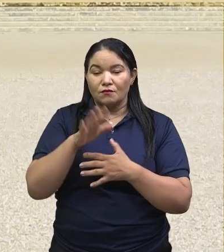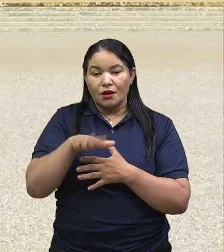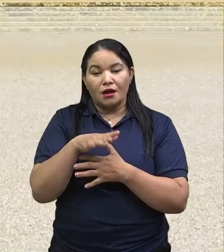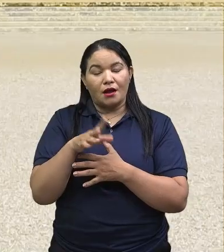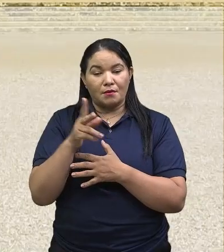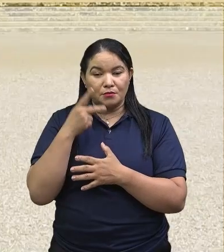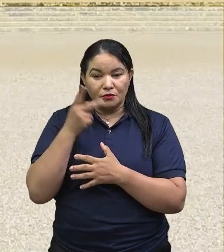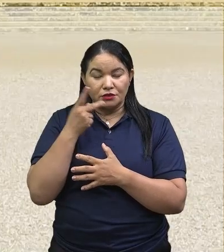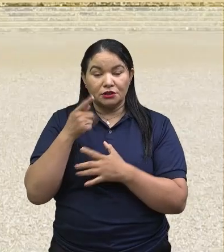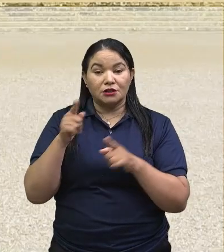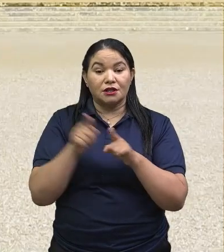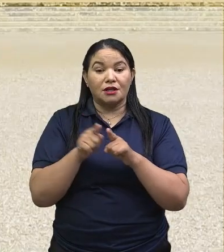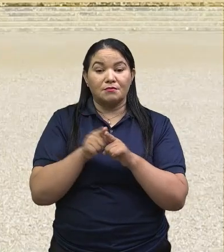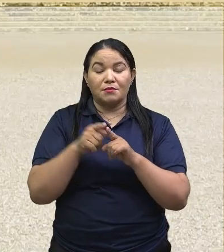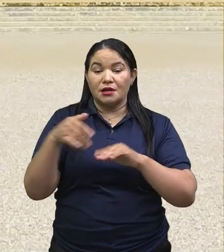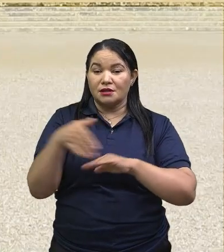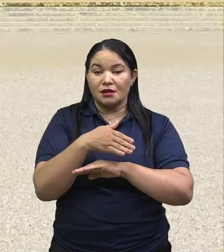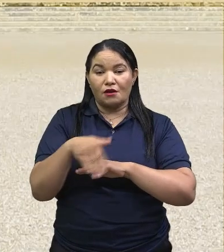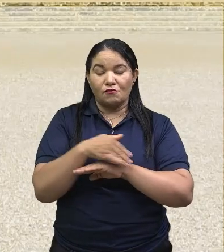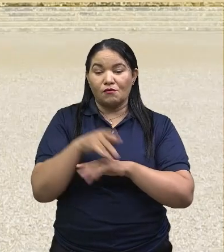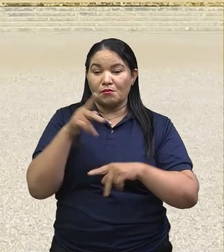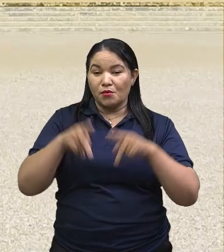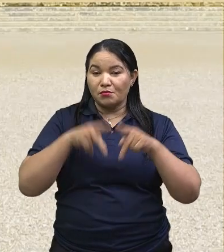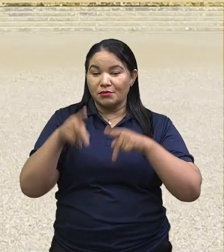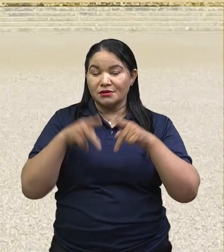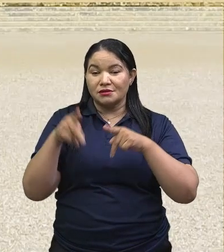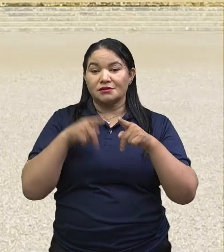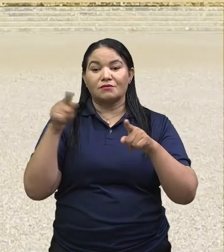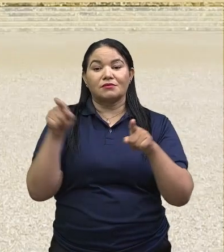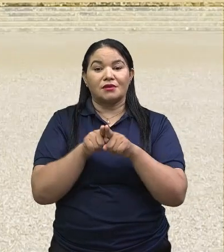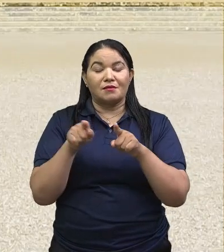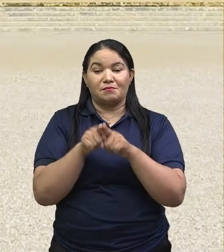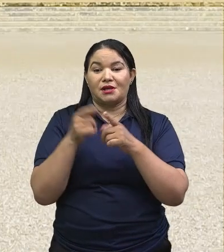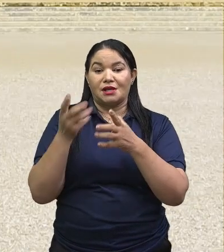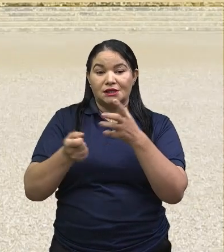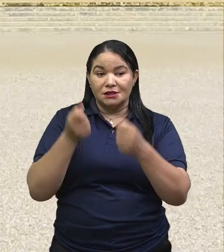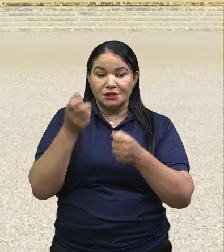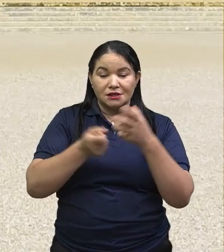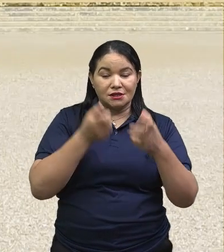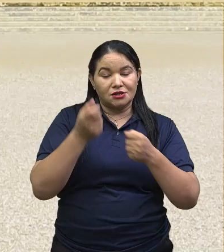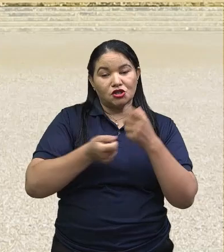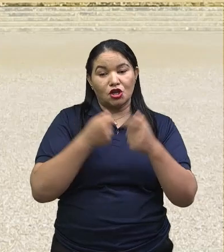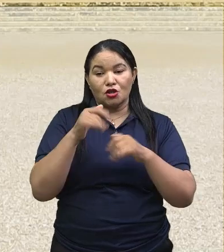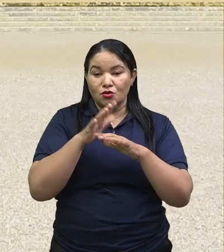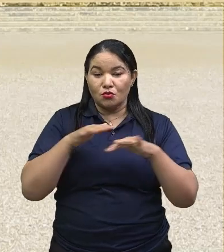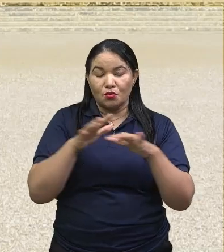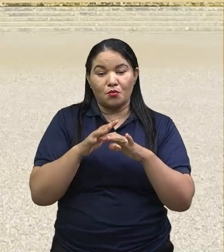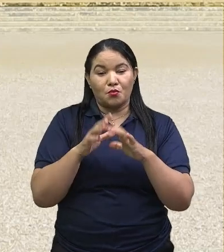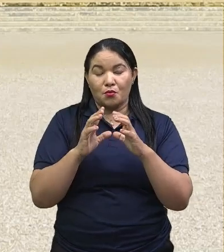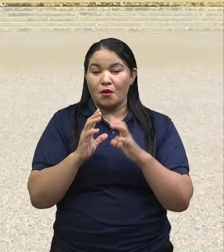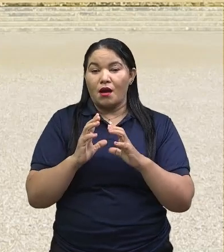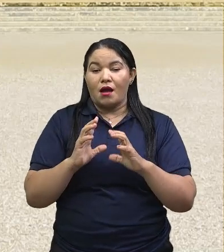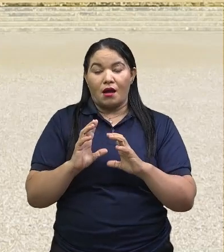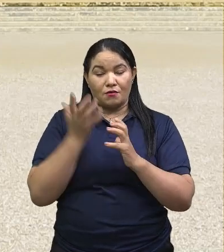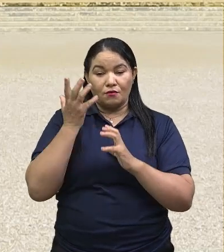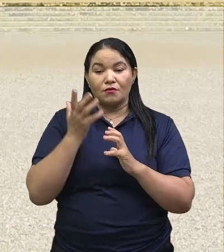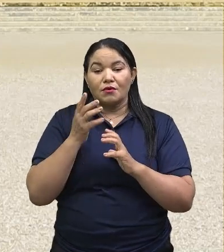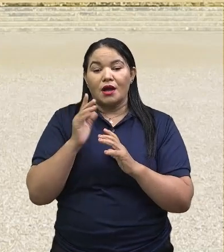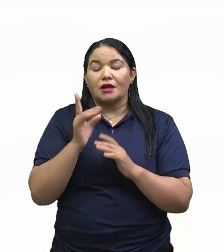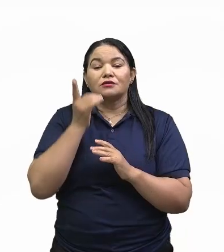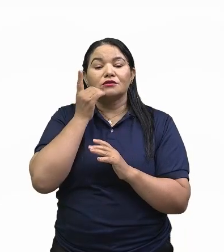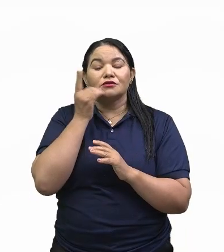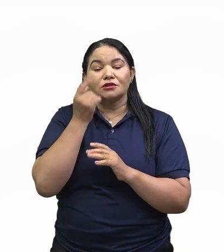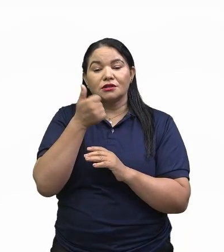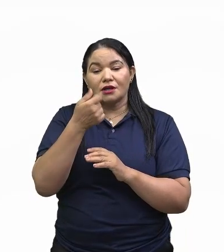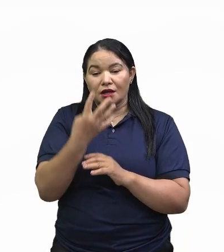mas nas ruas a população também vai se revoltar. E aí a gente vai ter no dia 14